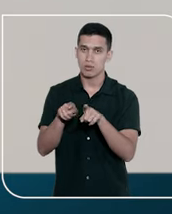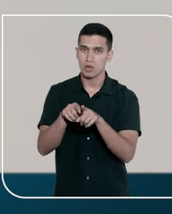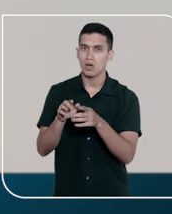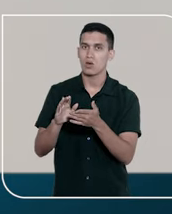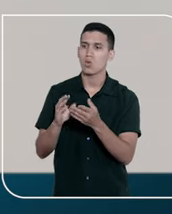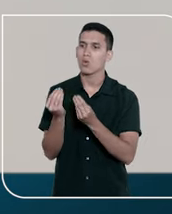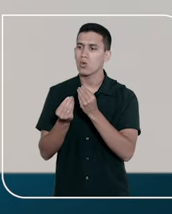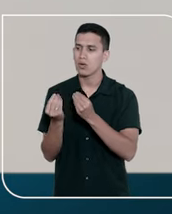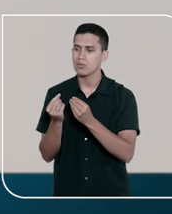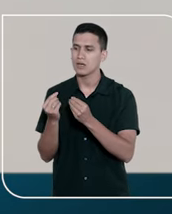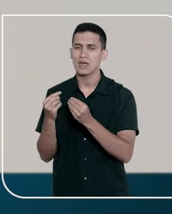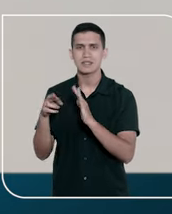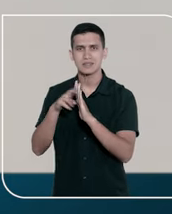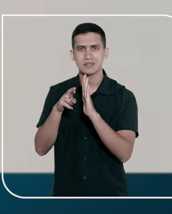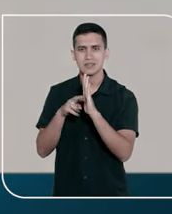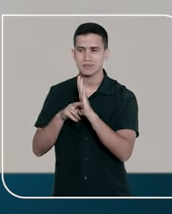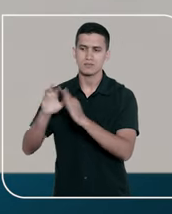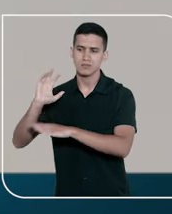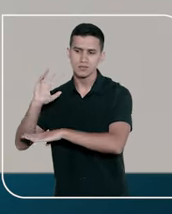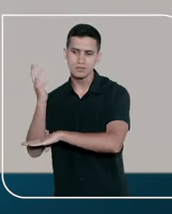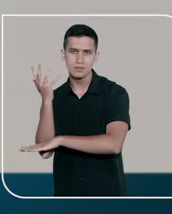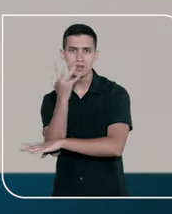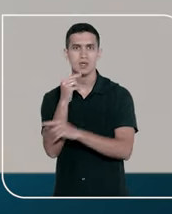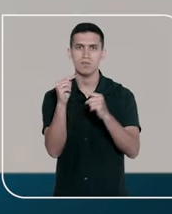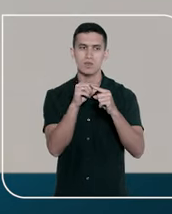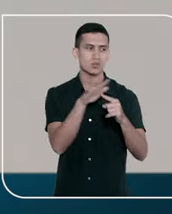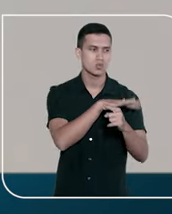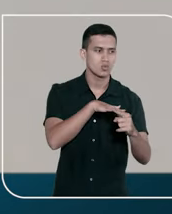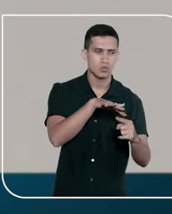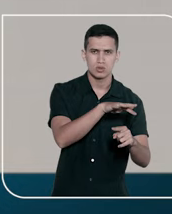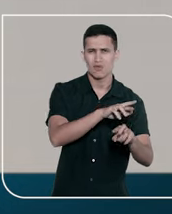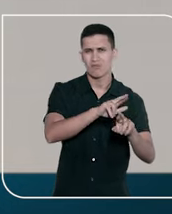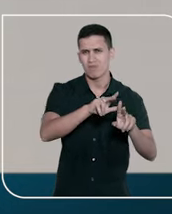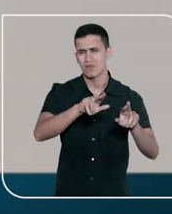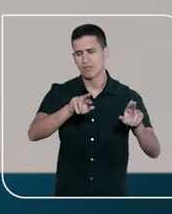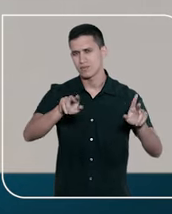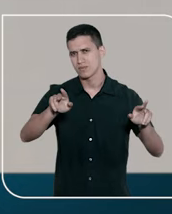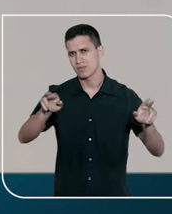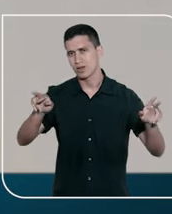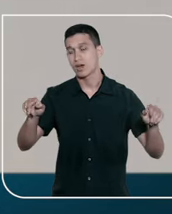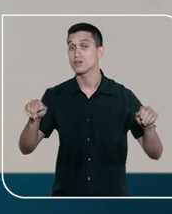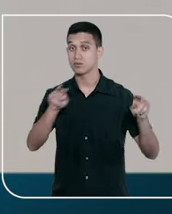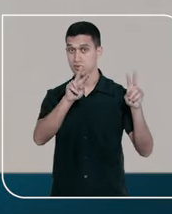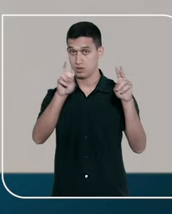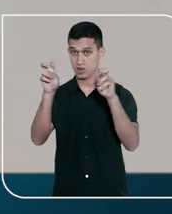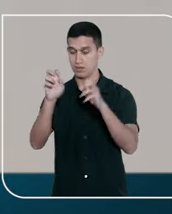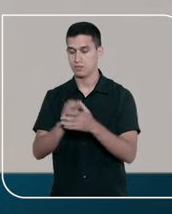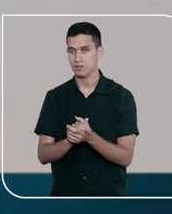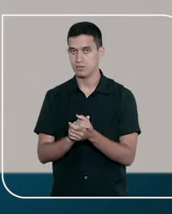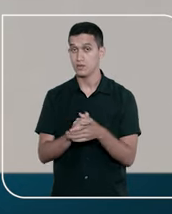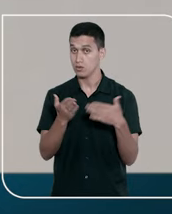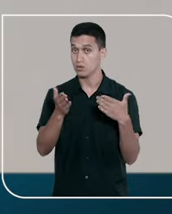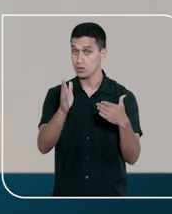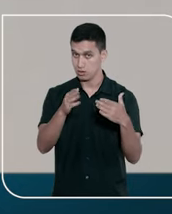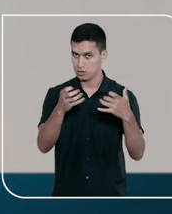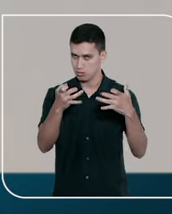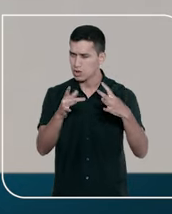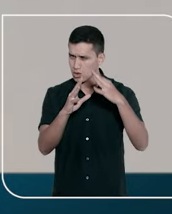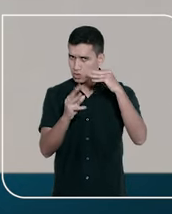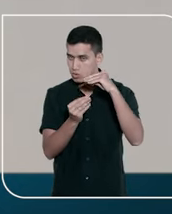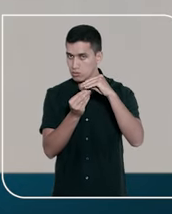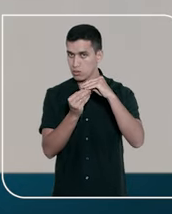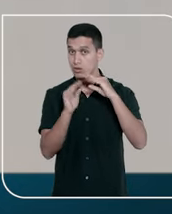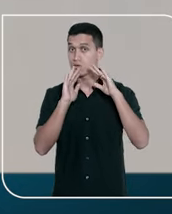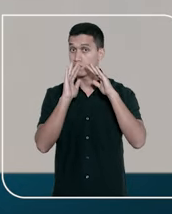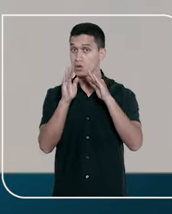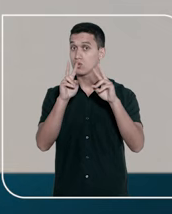se aplicam internacionalmente às companhias aéreas, entre uma miríade de outros assuntos. Feita essa breve digressão, vou focar a